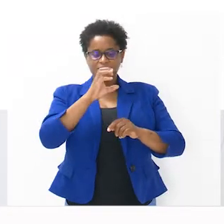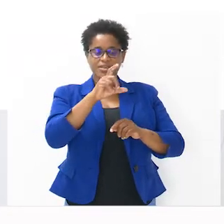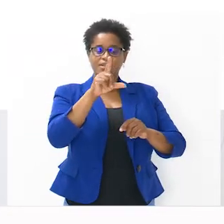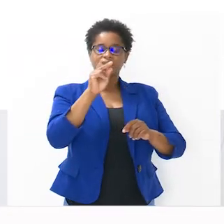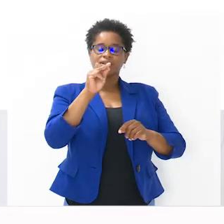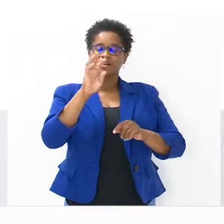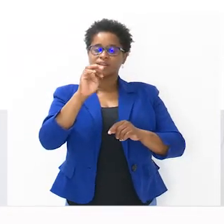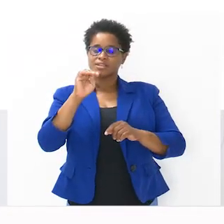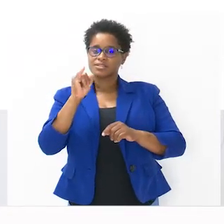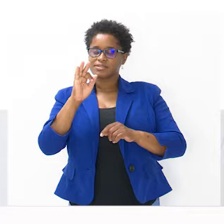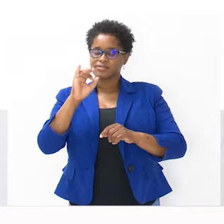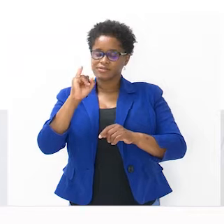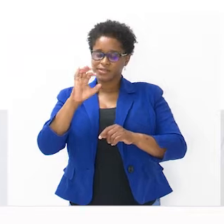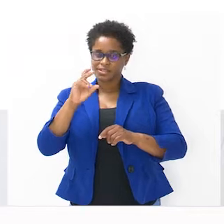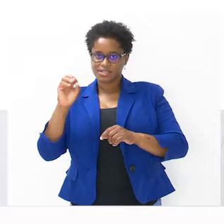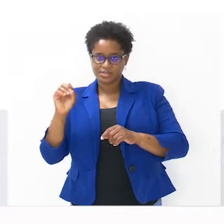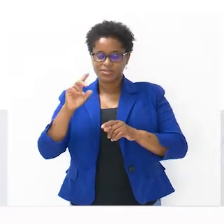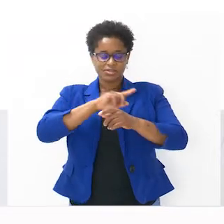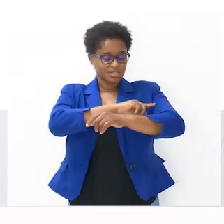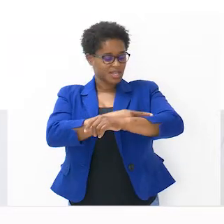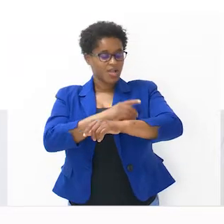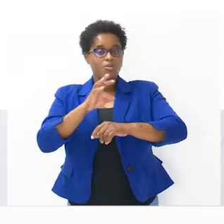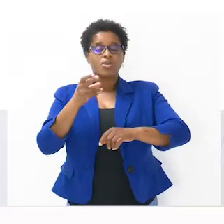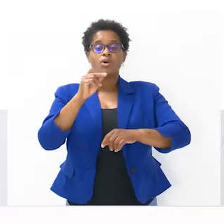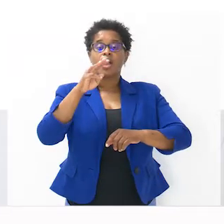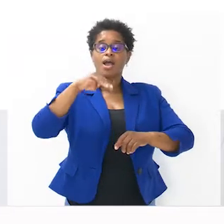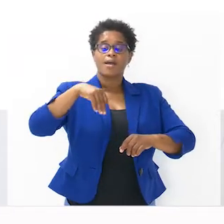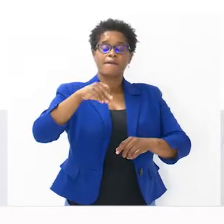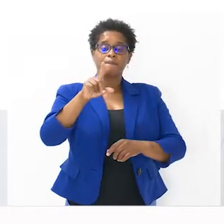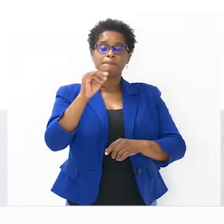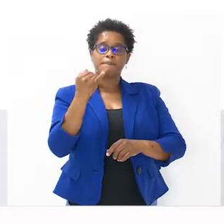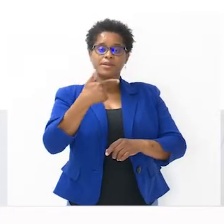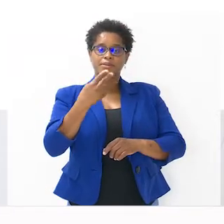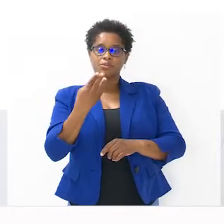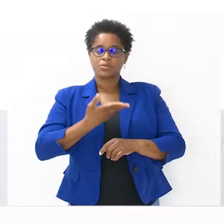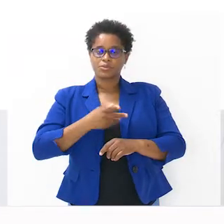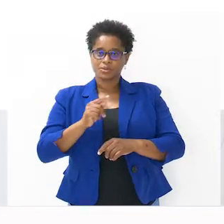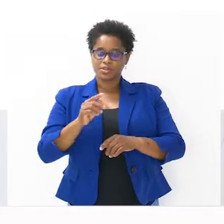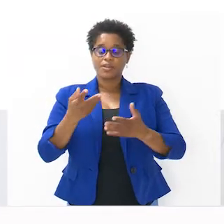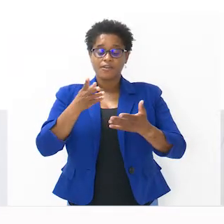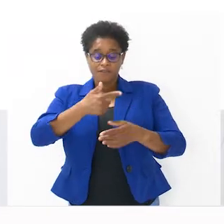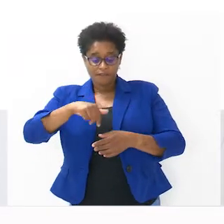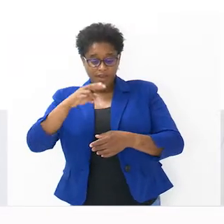classificação dos ângulos quanto à amplitude. Vamos ver. Ângulo